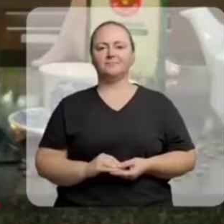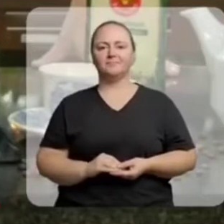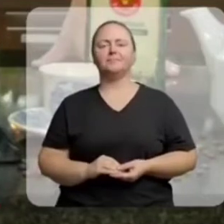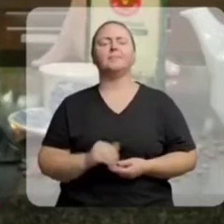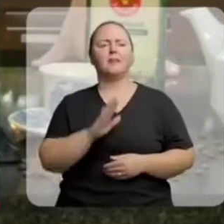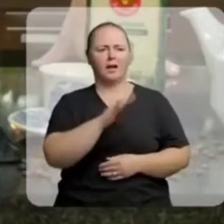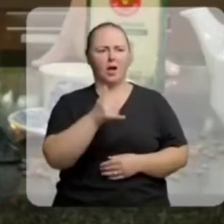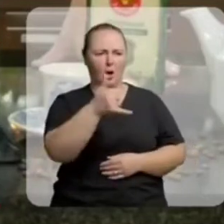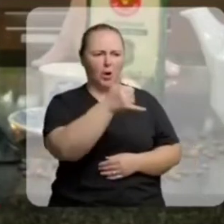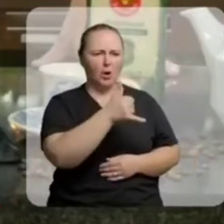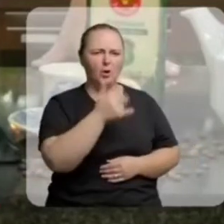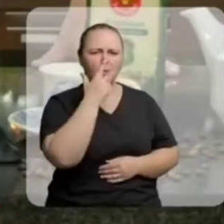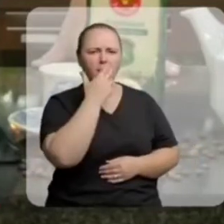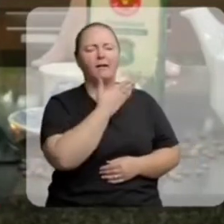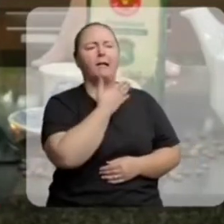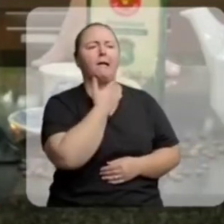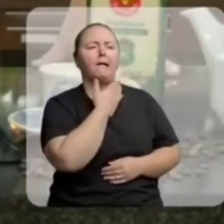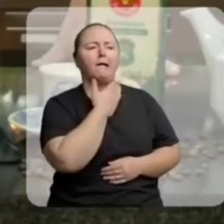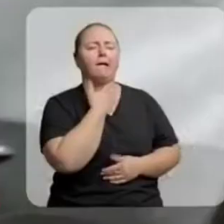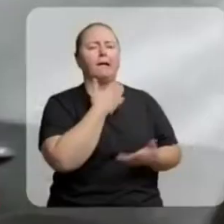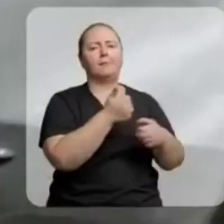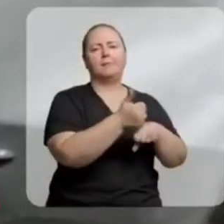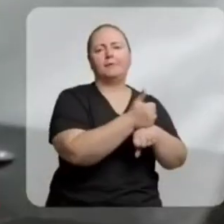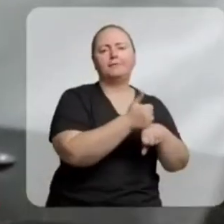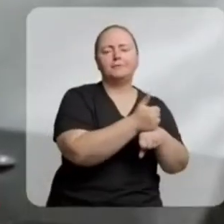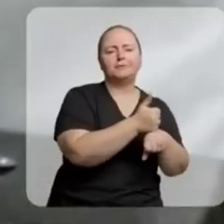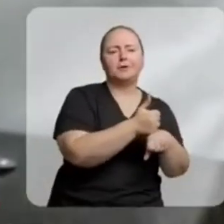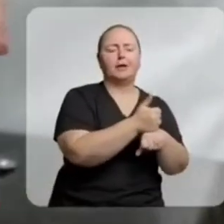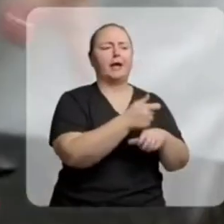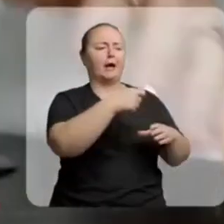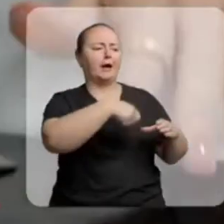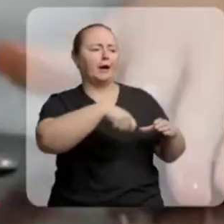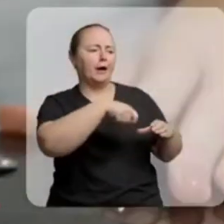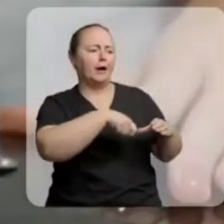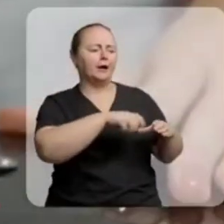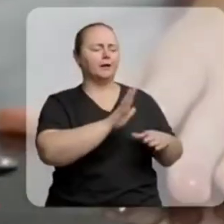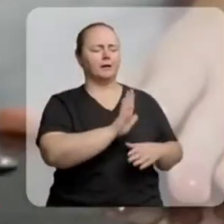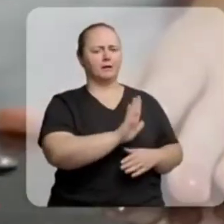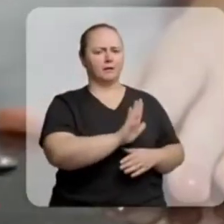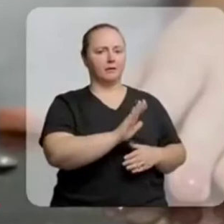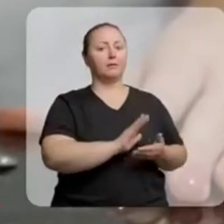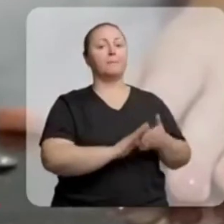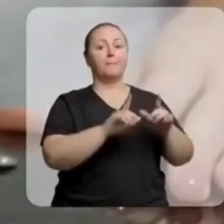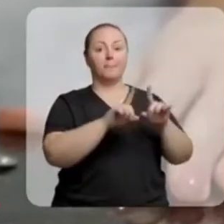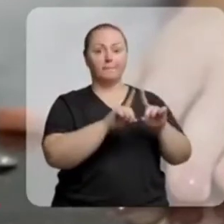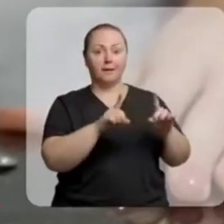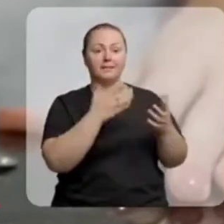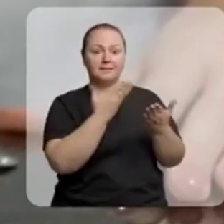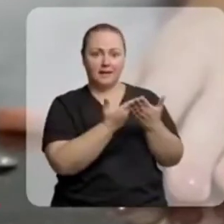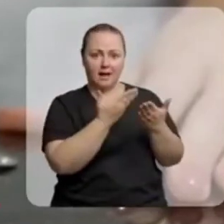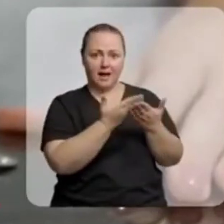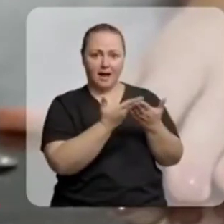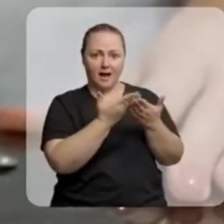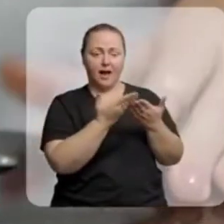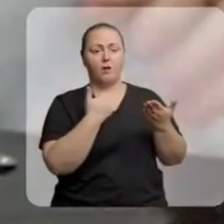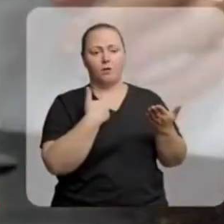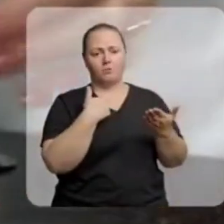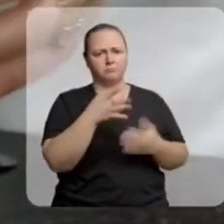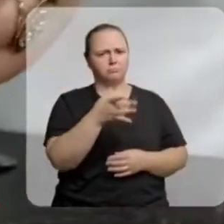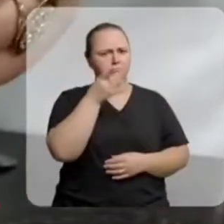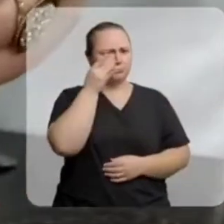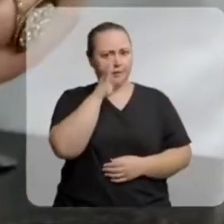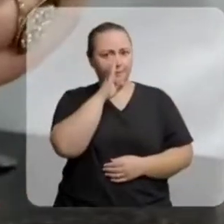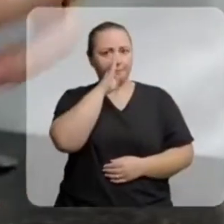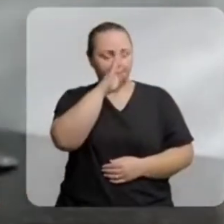de cozinheiro, parece papo de profissional do segmento gastronômico, mas nas aulas que eu dava, principalmente presenciais, eu